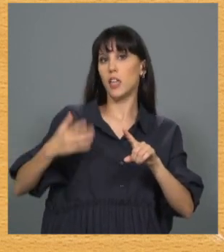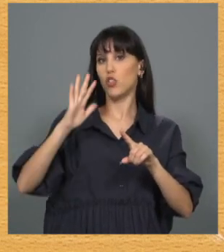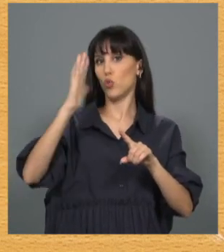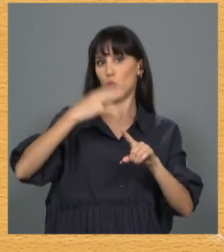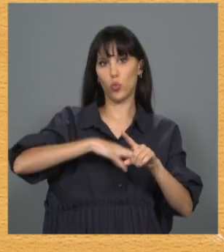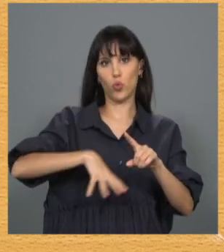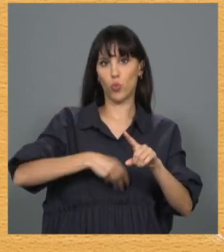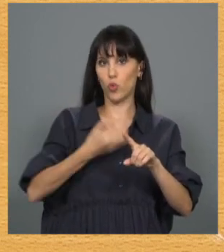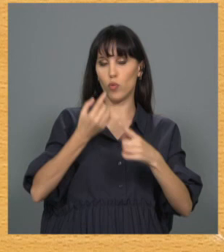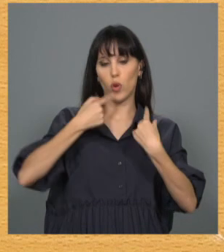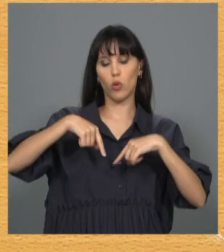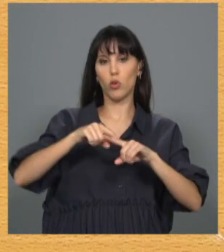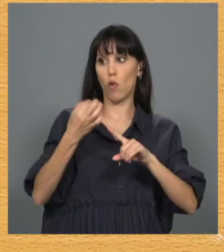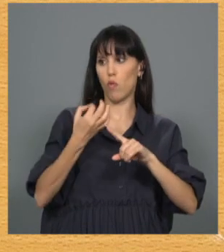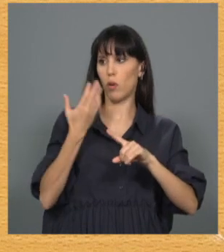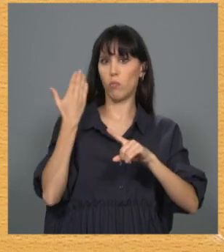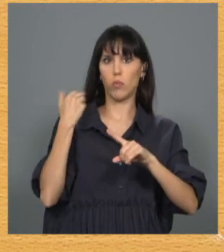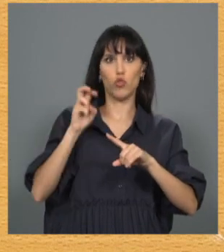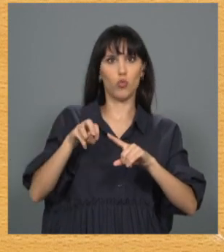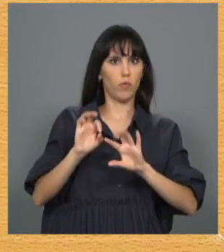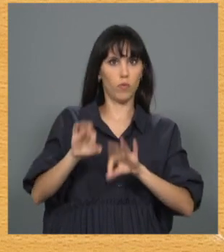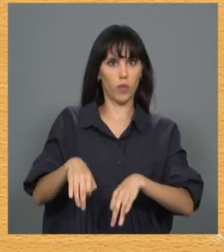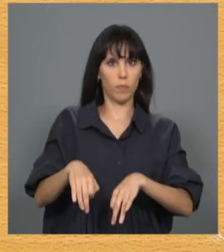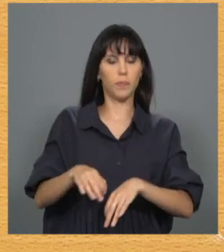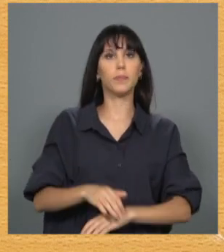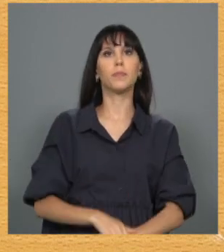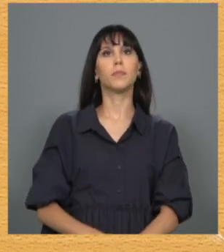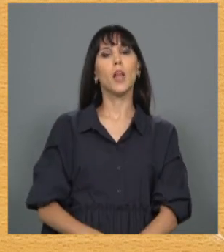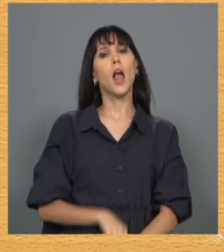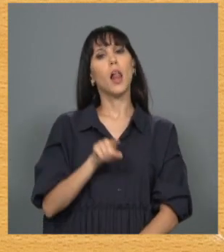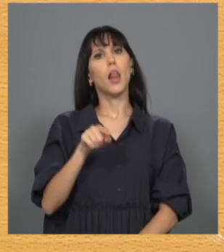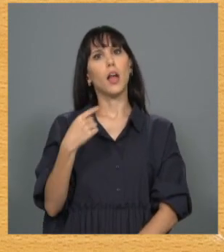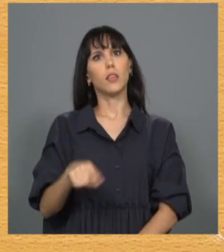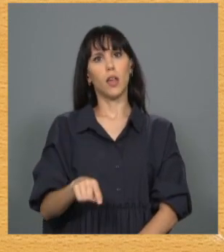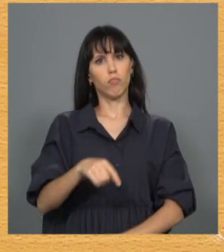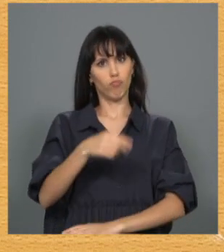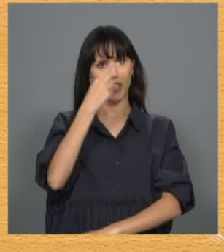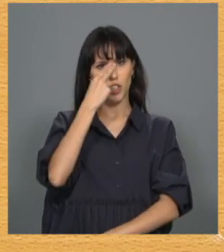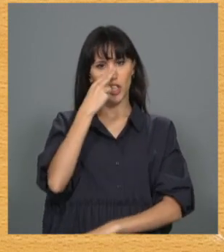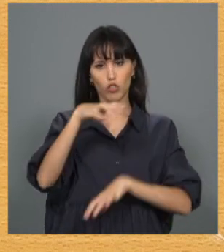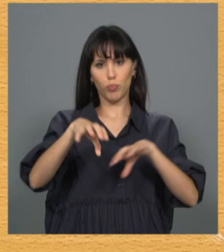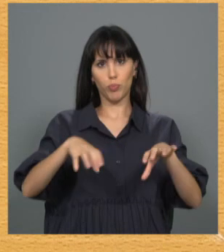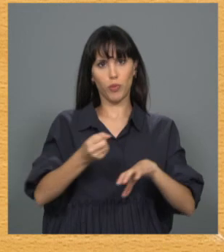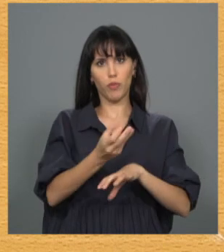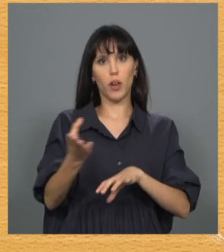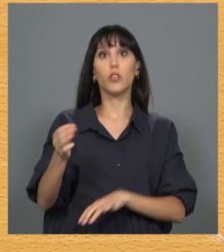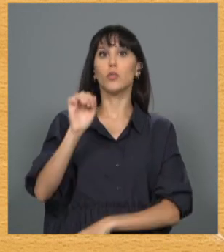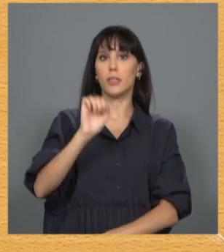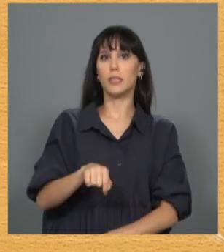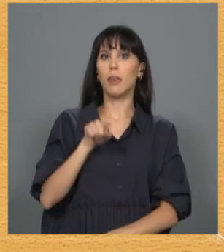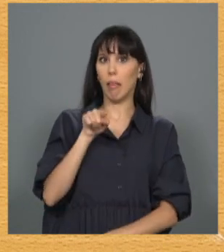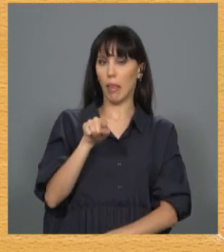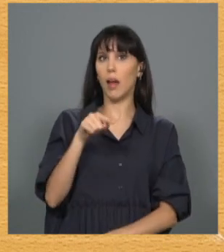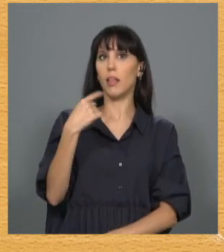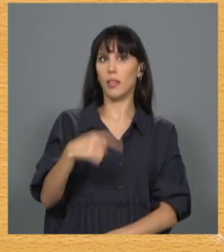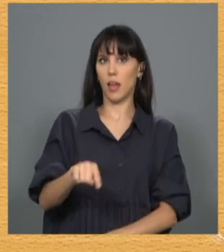ricas no fim de junho passado. E encontramos aí uma série de castelos. E aí encontramos um